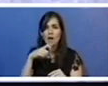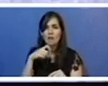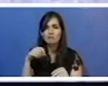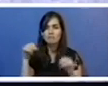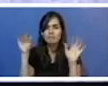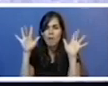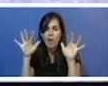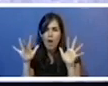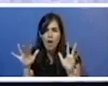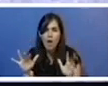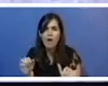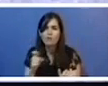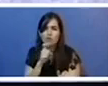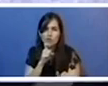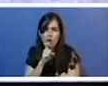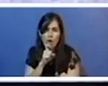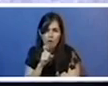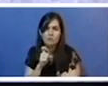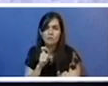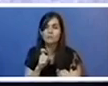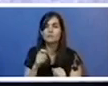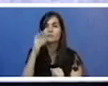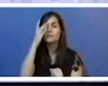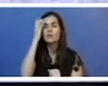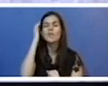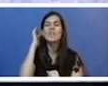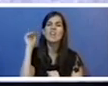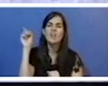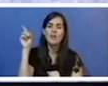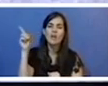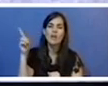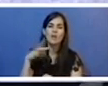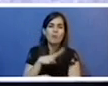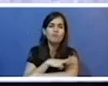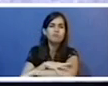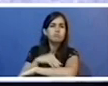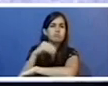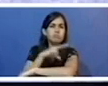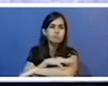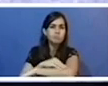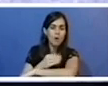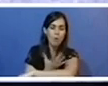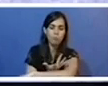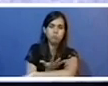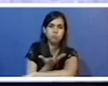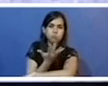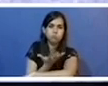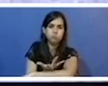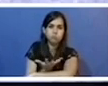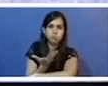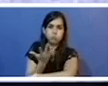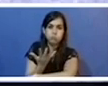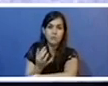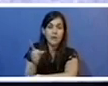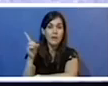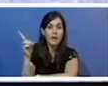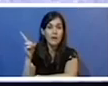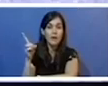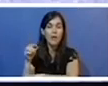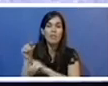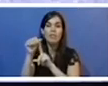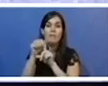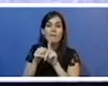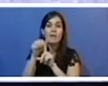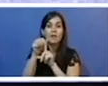numa temperatura muito abaixo de zero. Ele tem uma pelagem muito densa. E o pelo tem a principal função segurar a temperatura